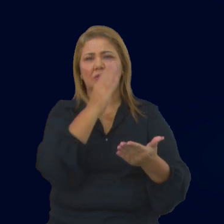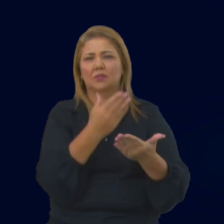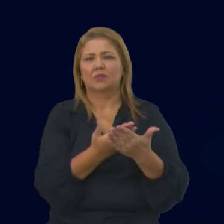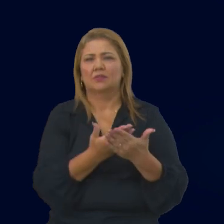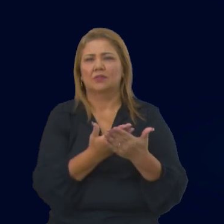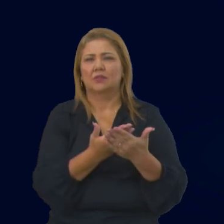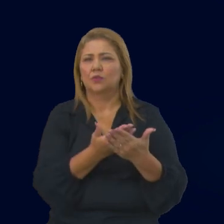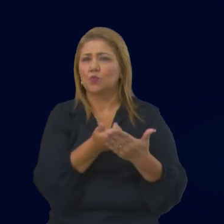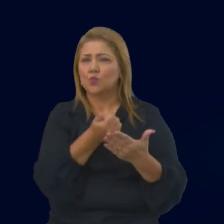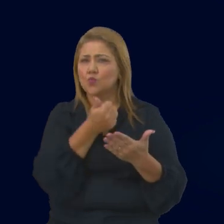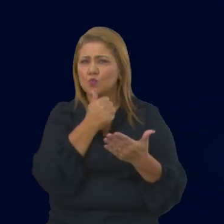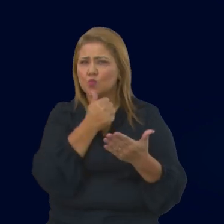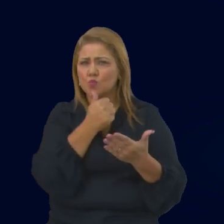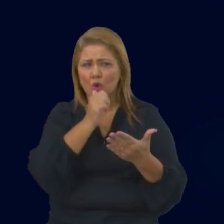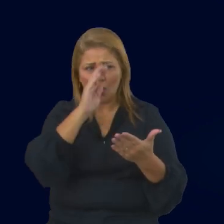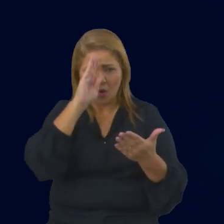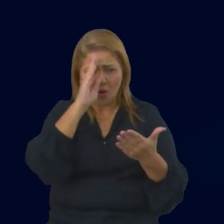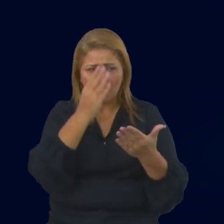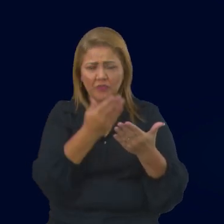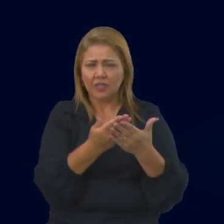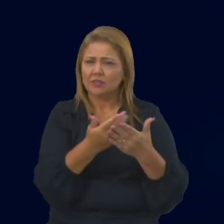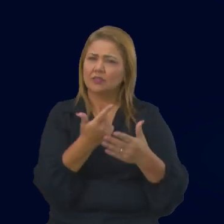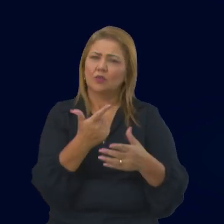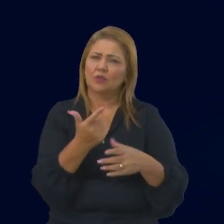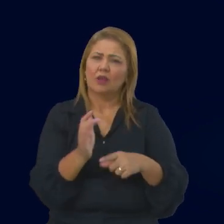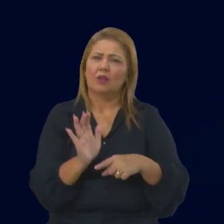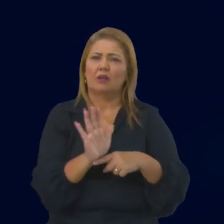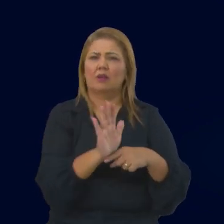não há confiança, não há colaboração.